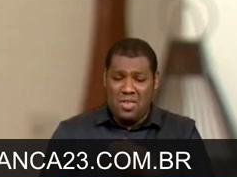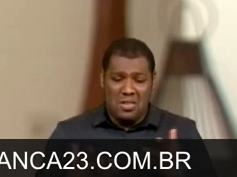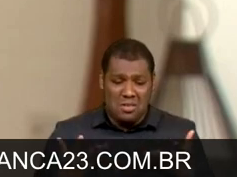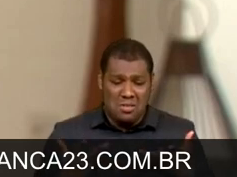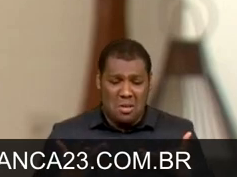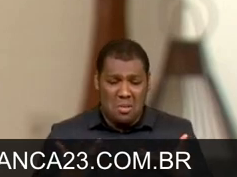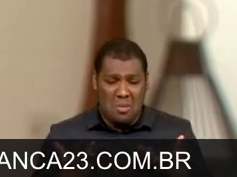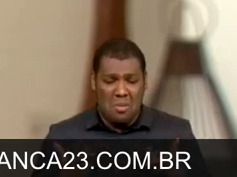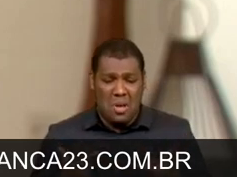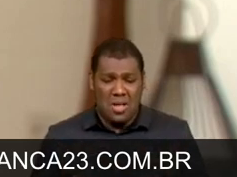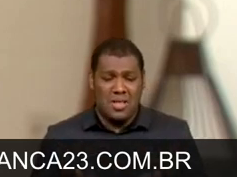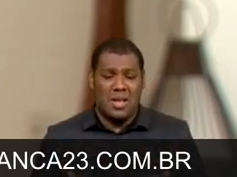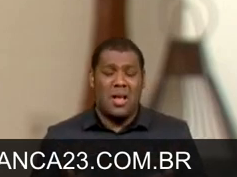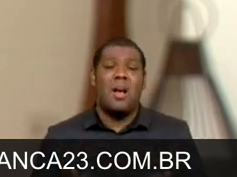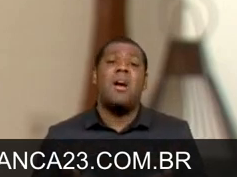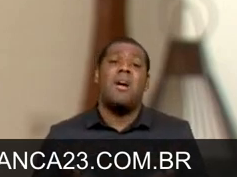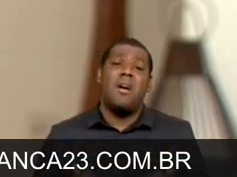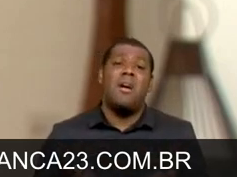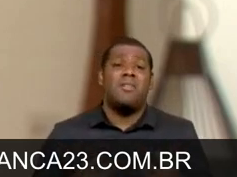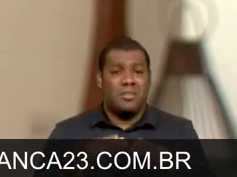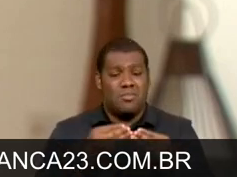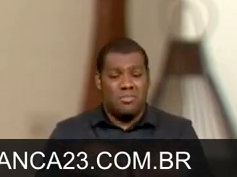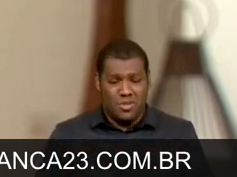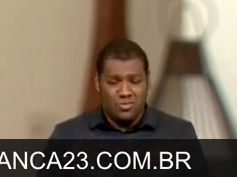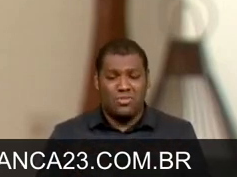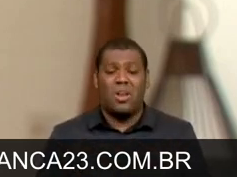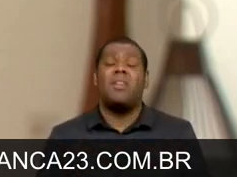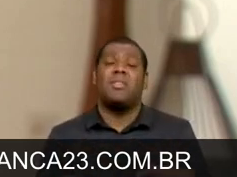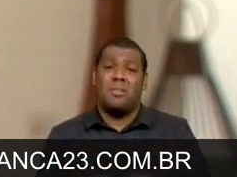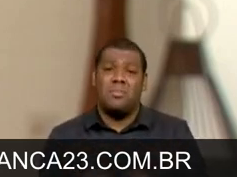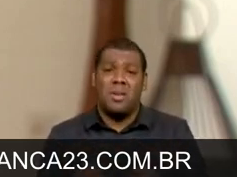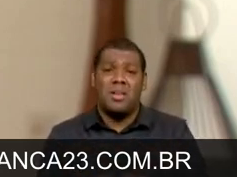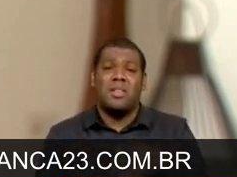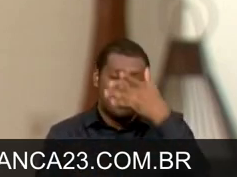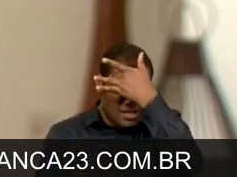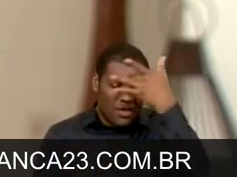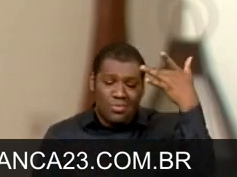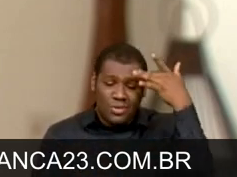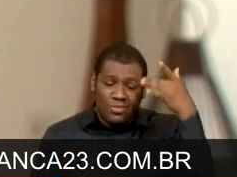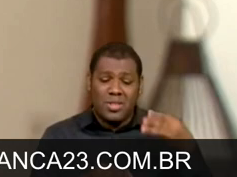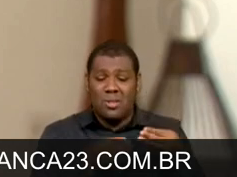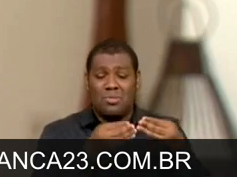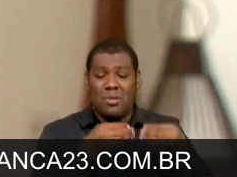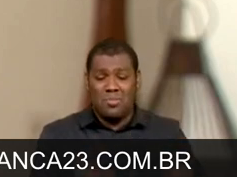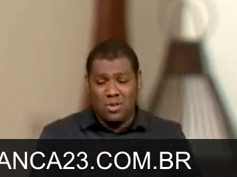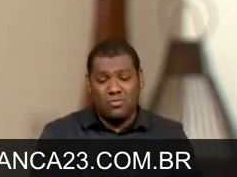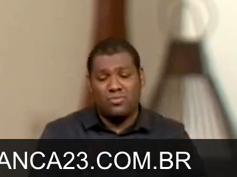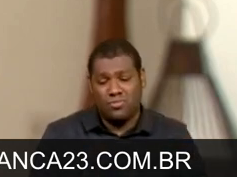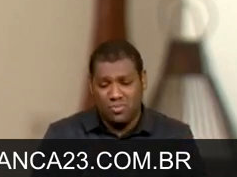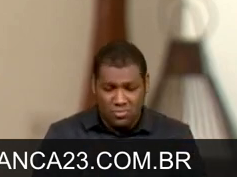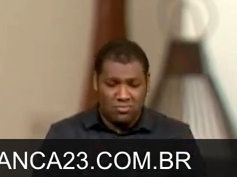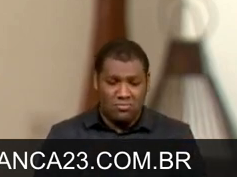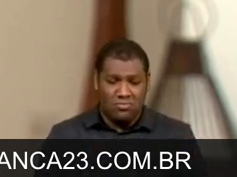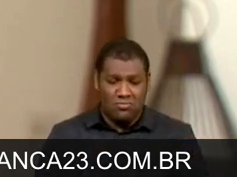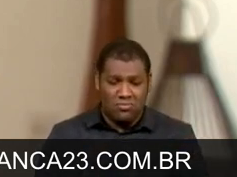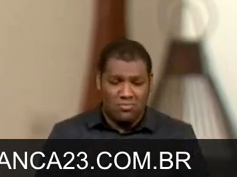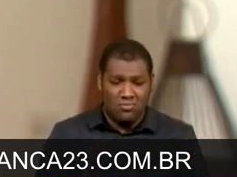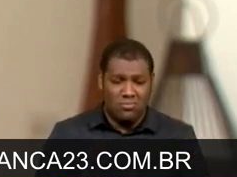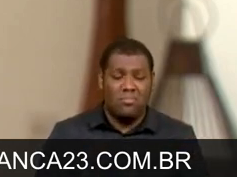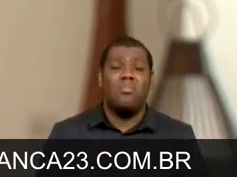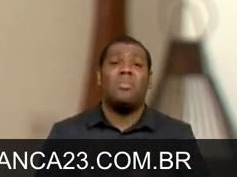a nossa qualidade de saúde mental. Nós precisamos organizar melhor tudo isso, além do fato de que